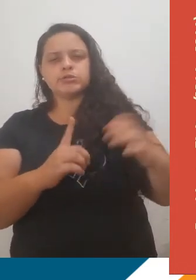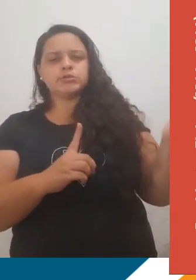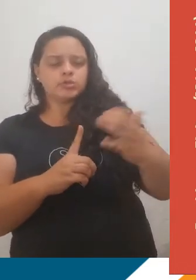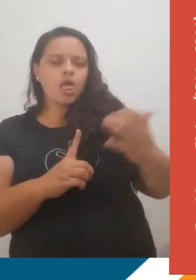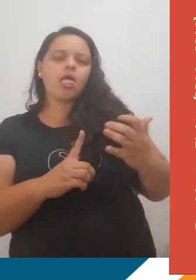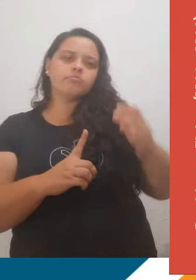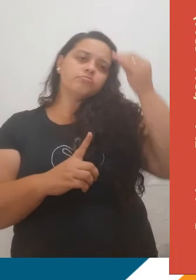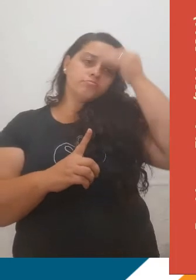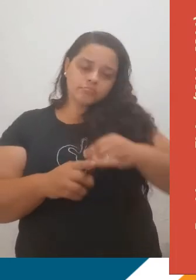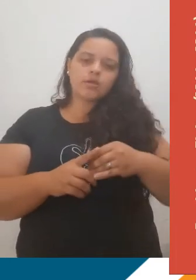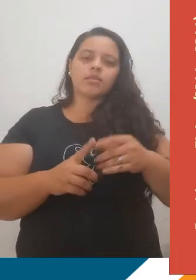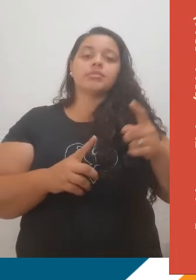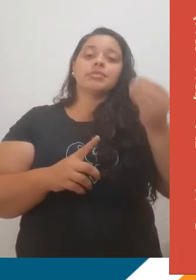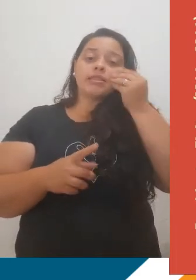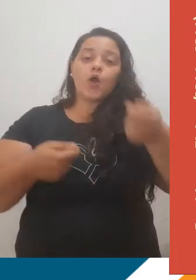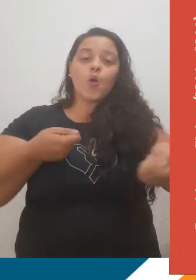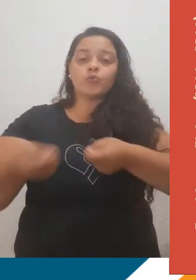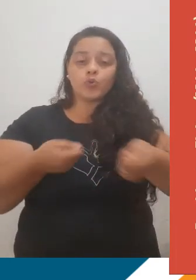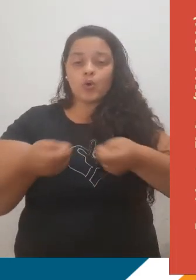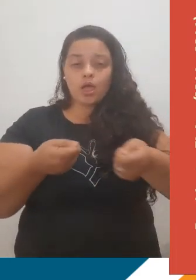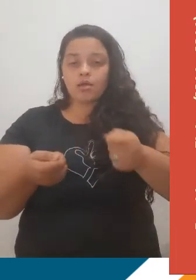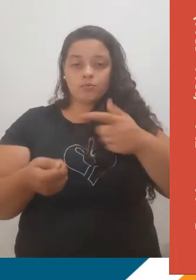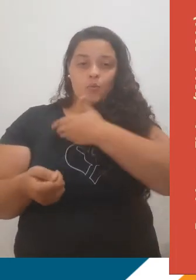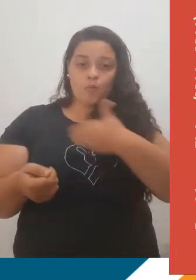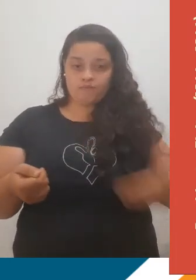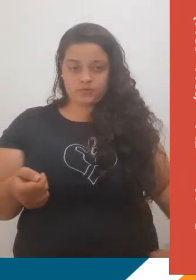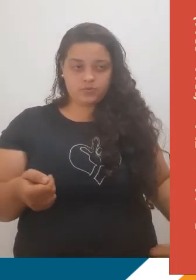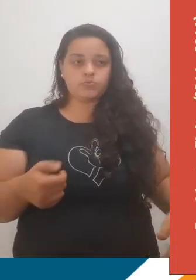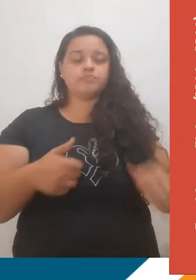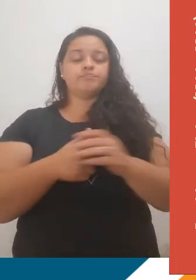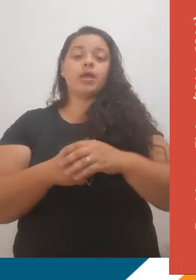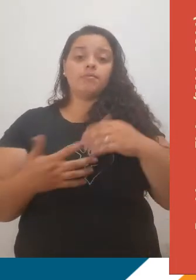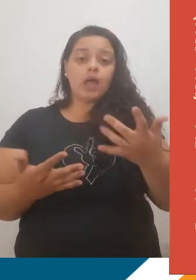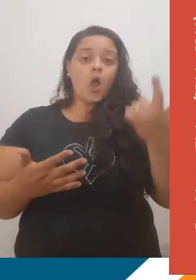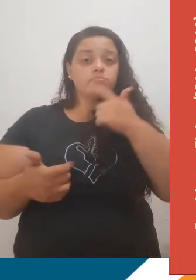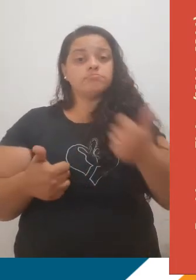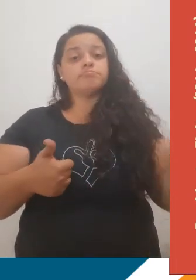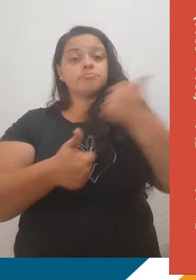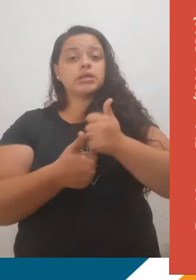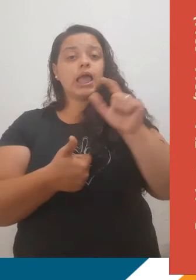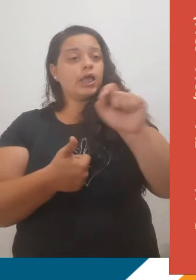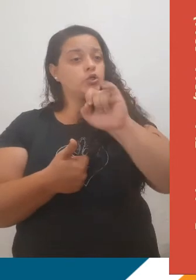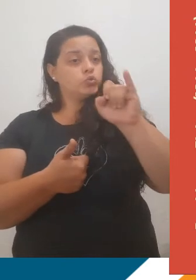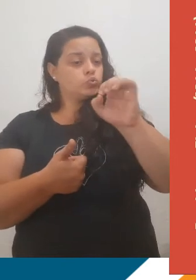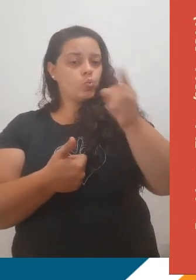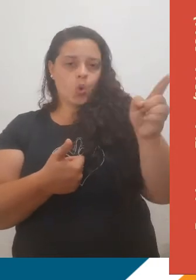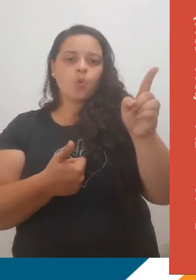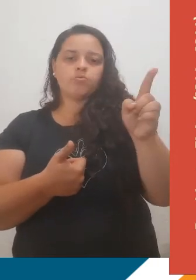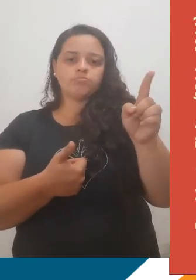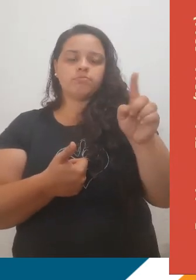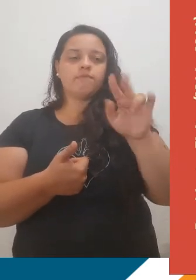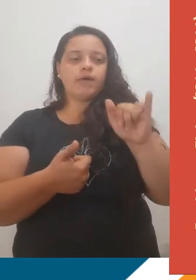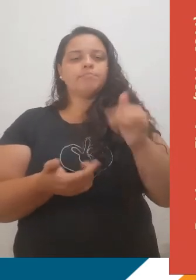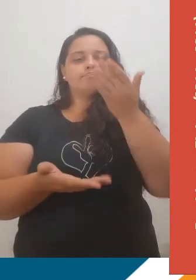de conseguir controlar o governo de forma mais autoritária, que não dá certo. Quem assume é o seu vice, João Goulart, que vai sofrer